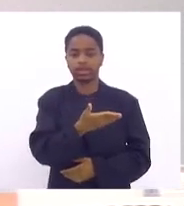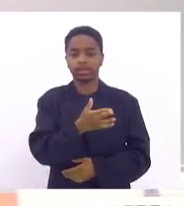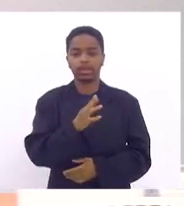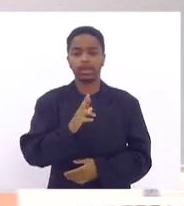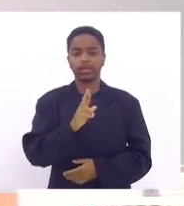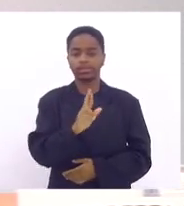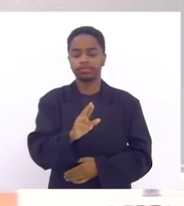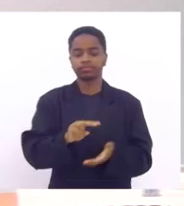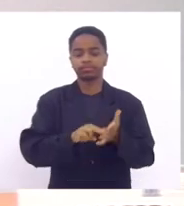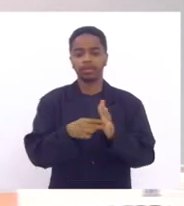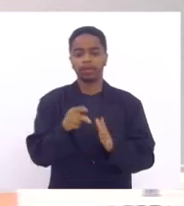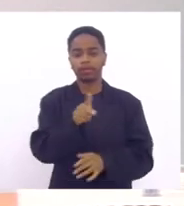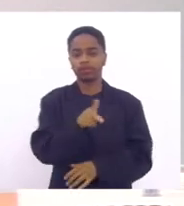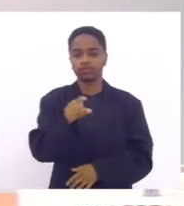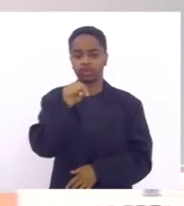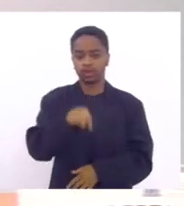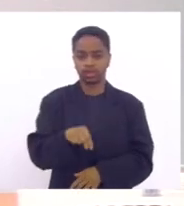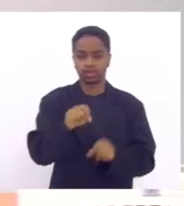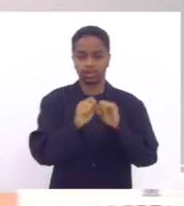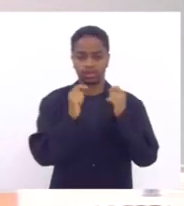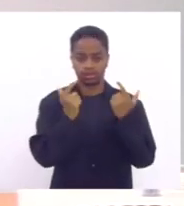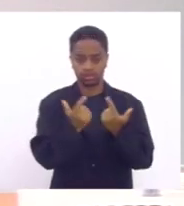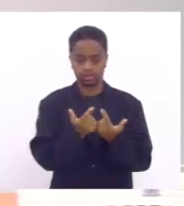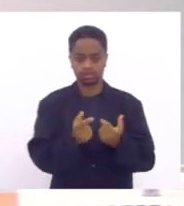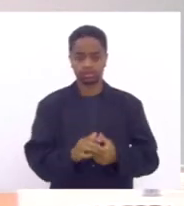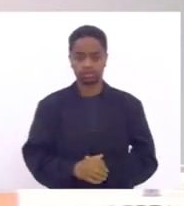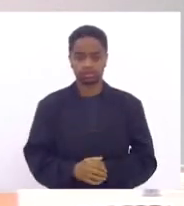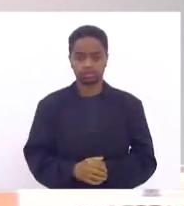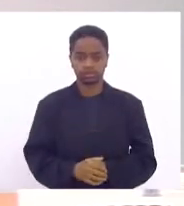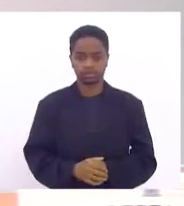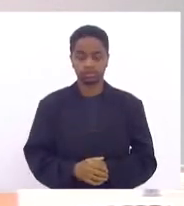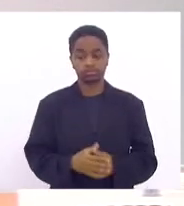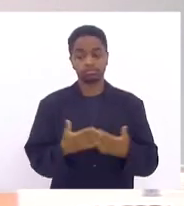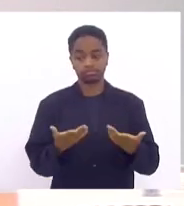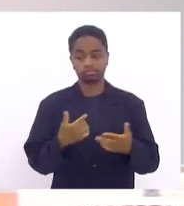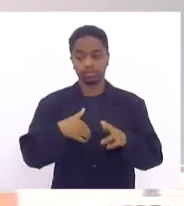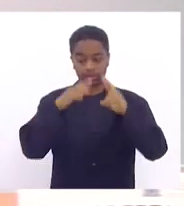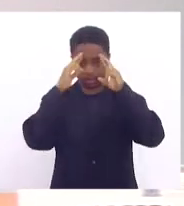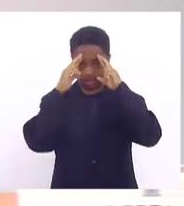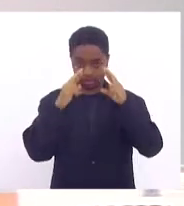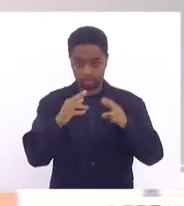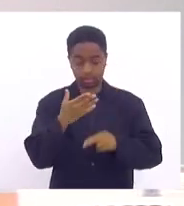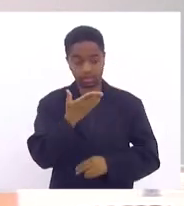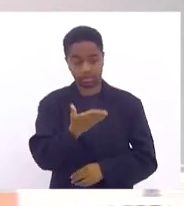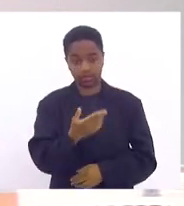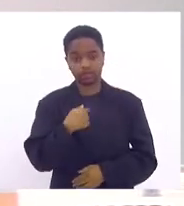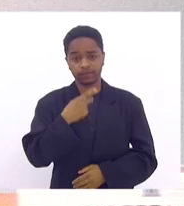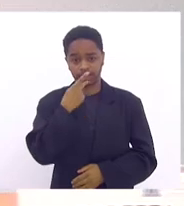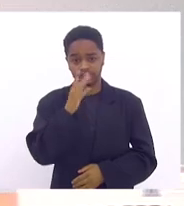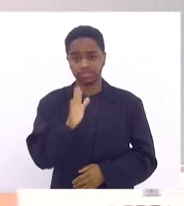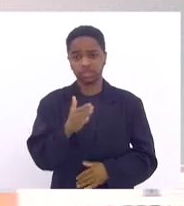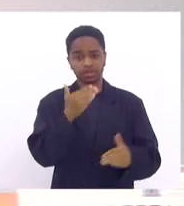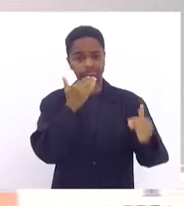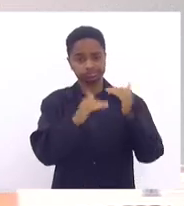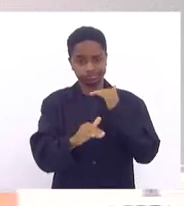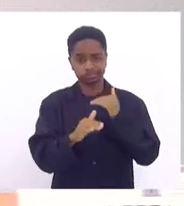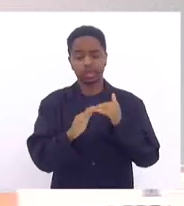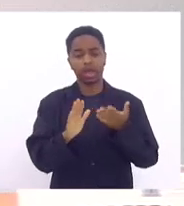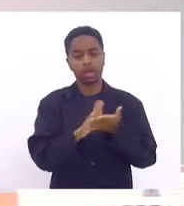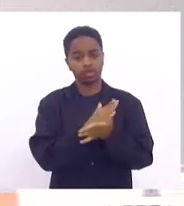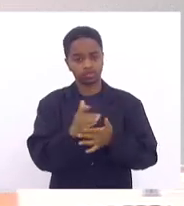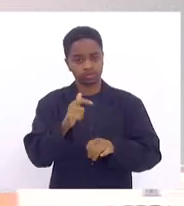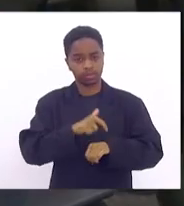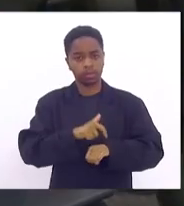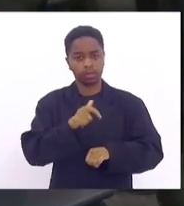professor aqui dentro da casa eh eu com muito respeito vou dizer que já divergimos algumas vezes em algumas